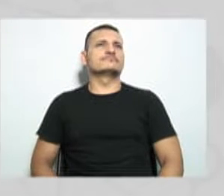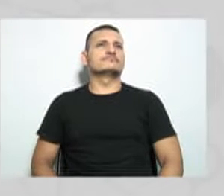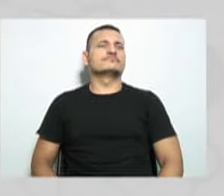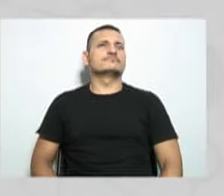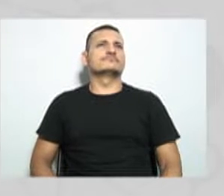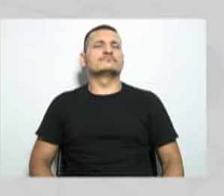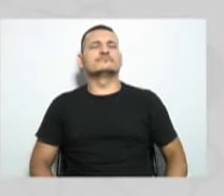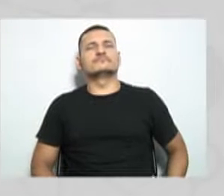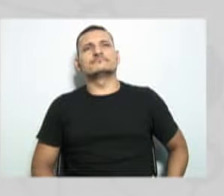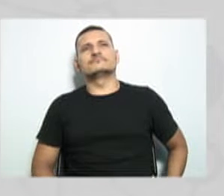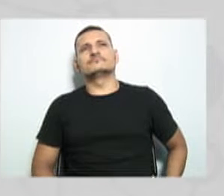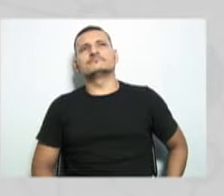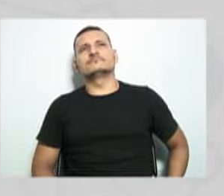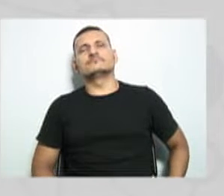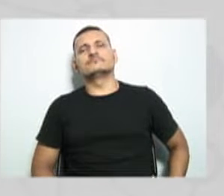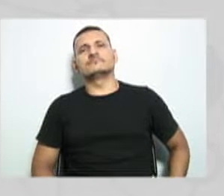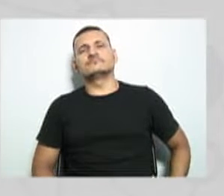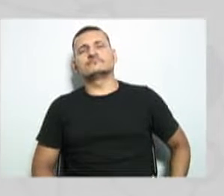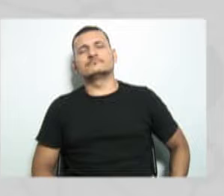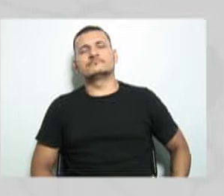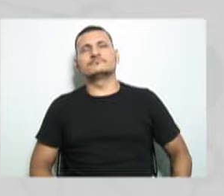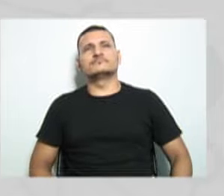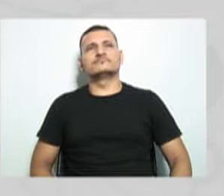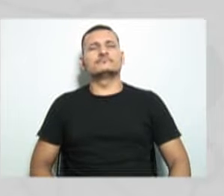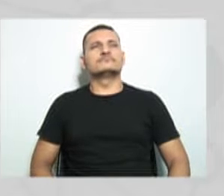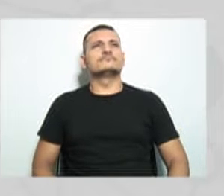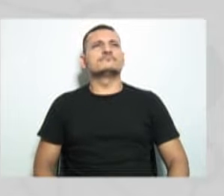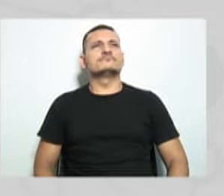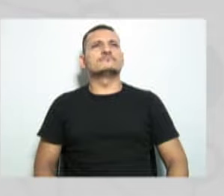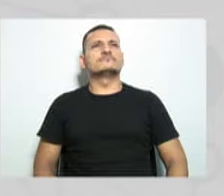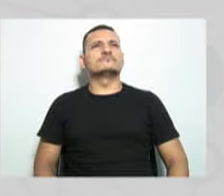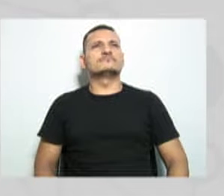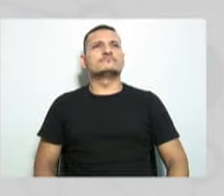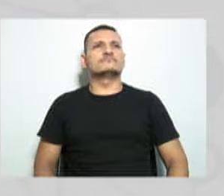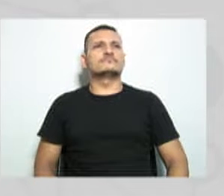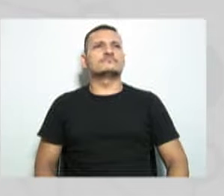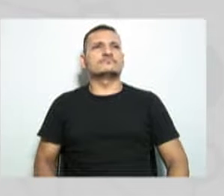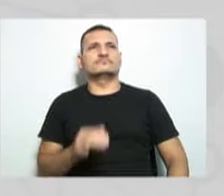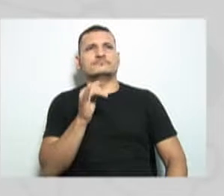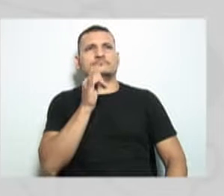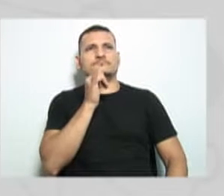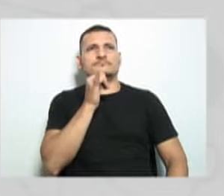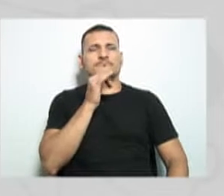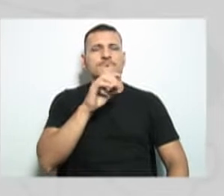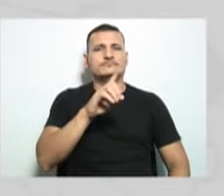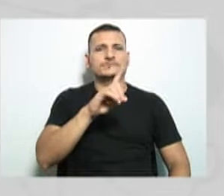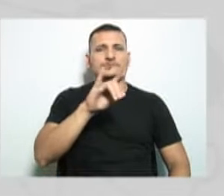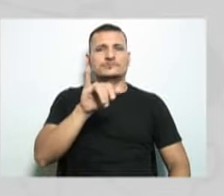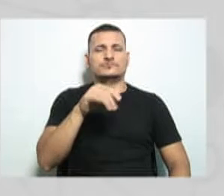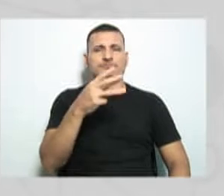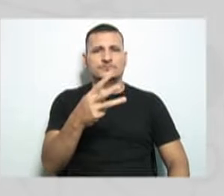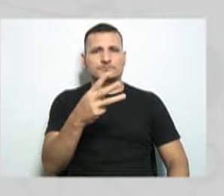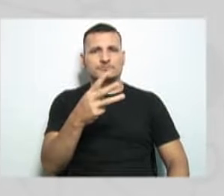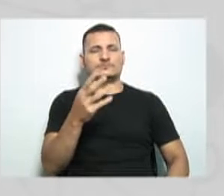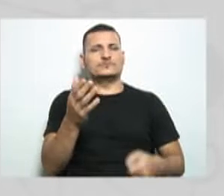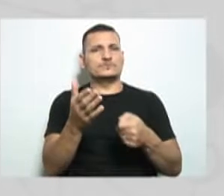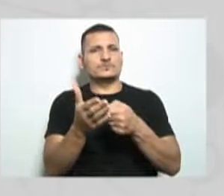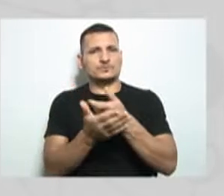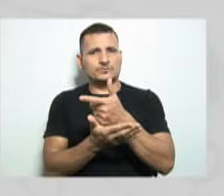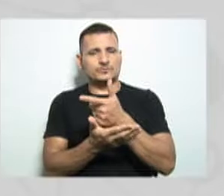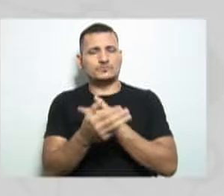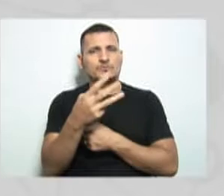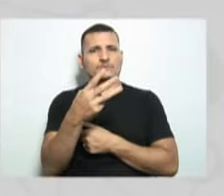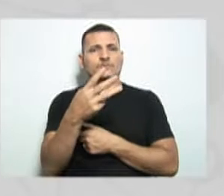EPS, tá? Mas nós vamos colocar ele aqui, ele está no exemplo. Eu coloquei, exemplo, no dia 3 teve uma compra de 40 unidades